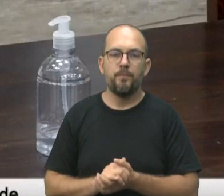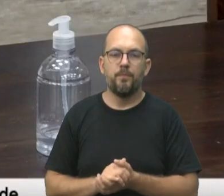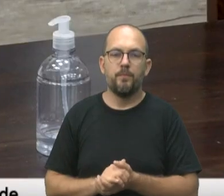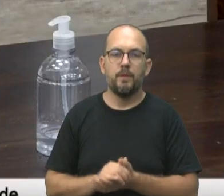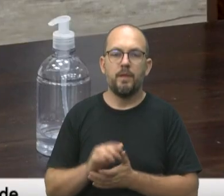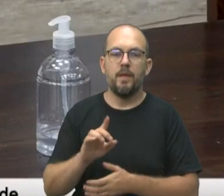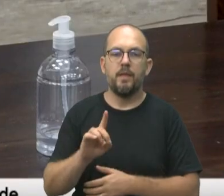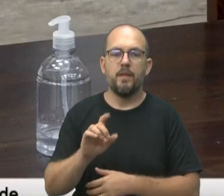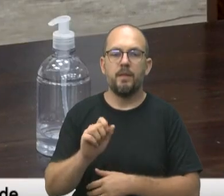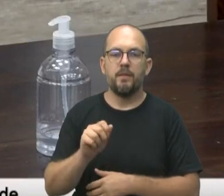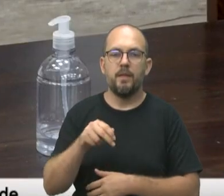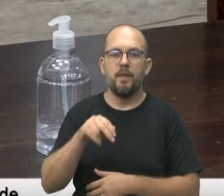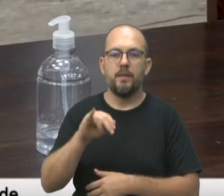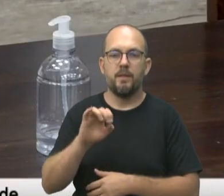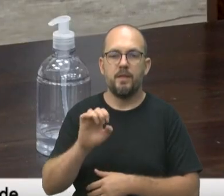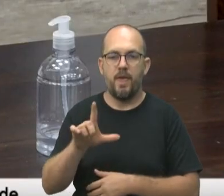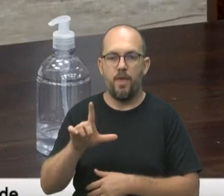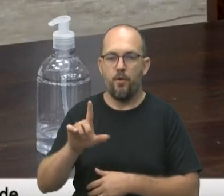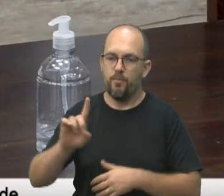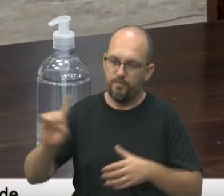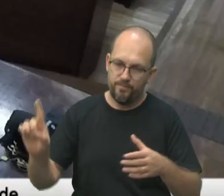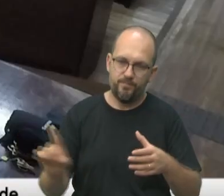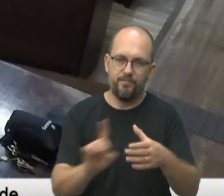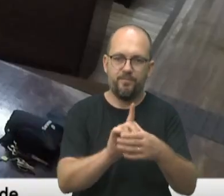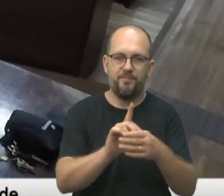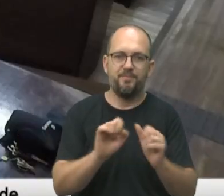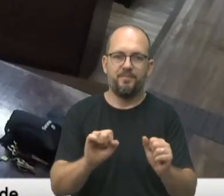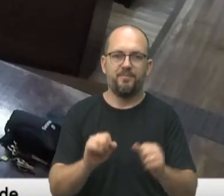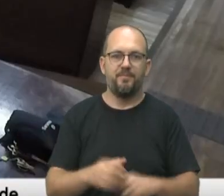Daniel de Almeida. Já vai no caminho.